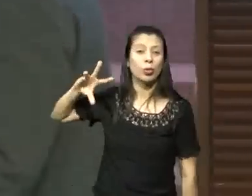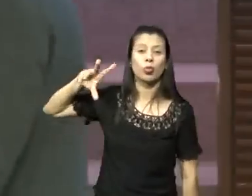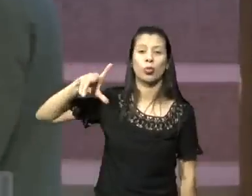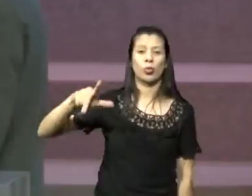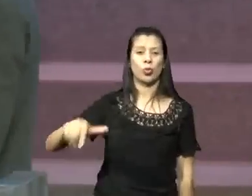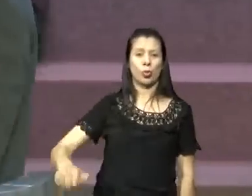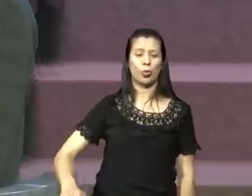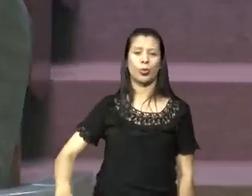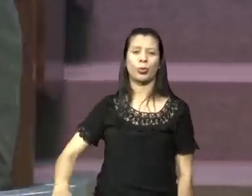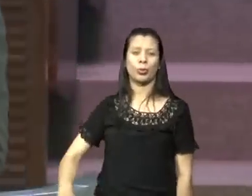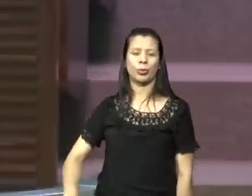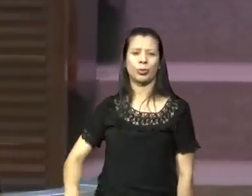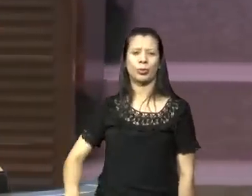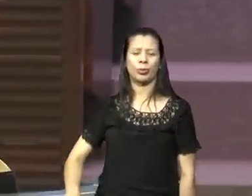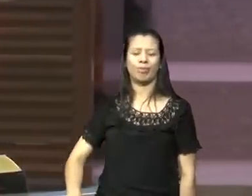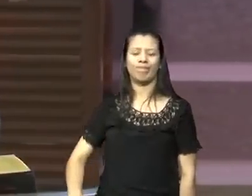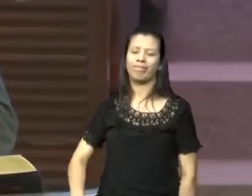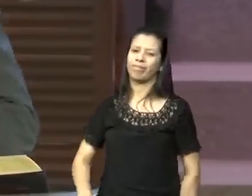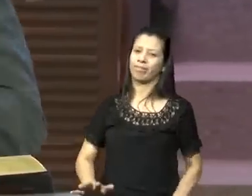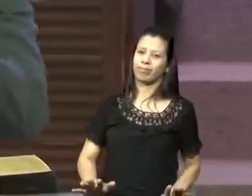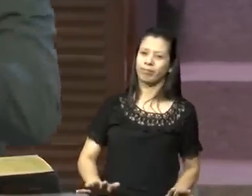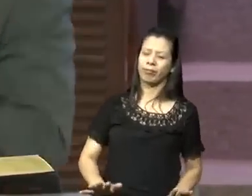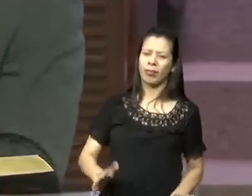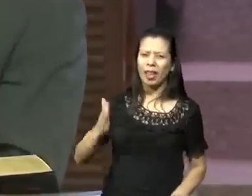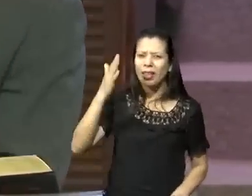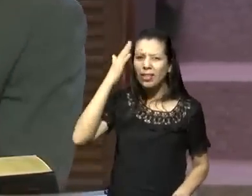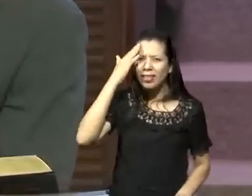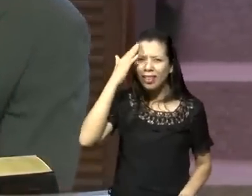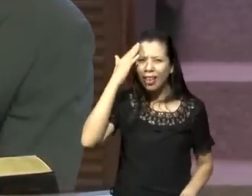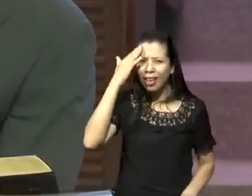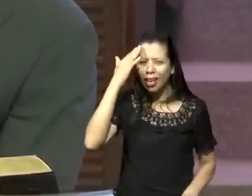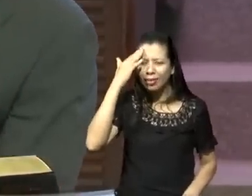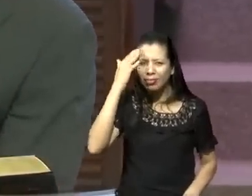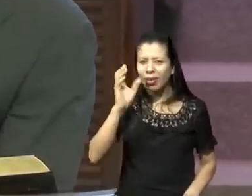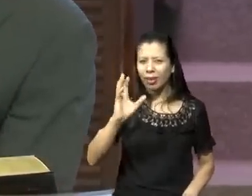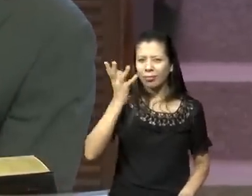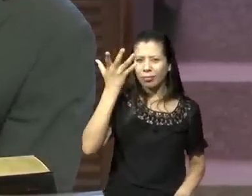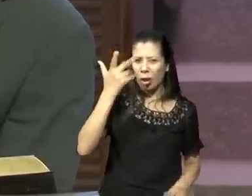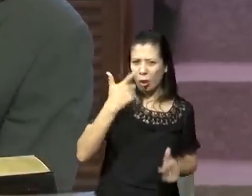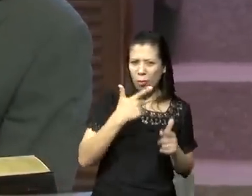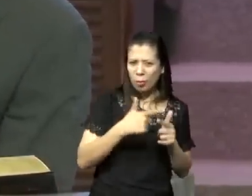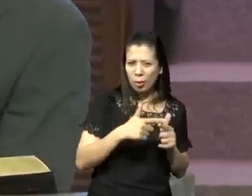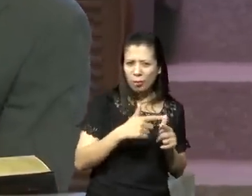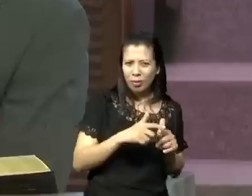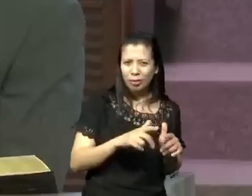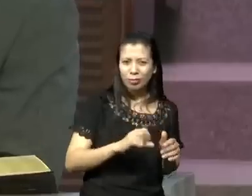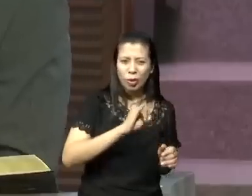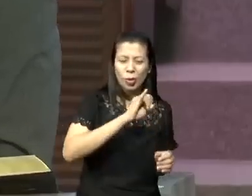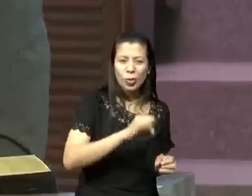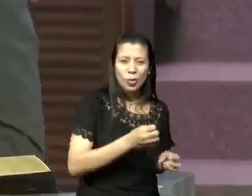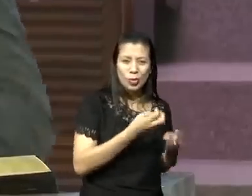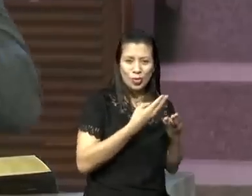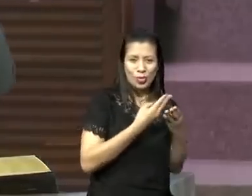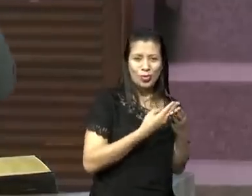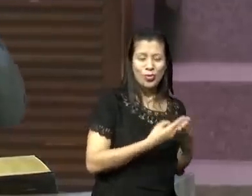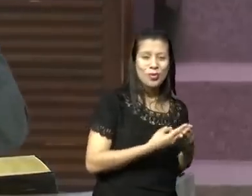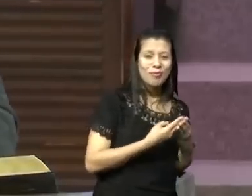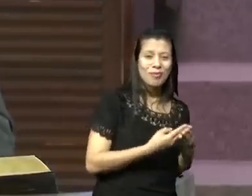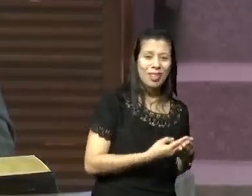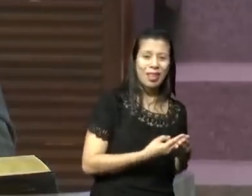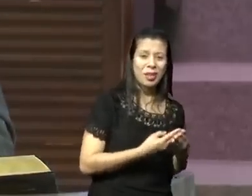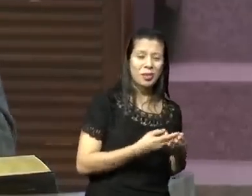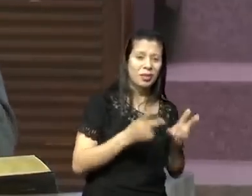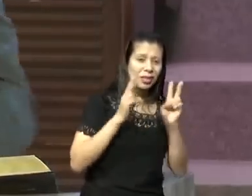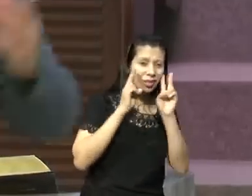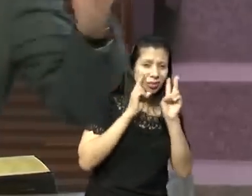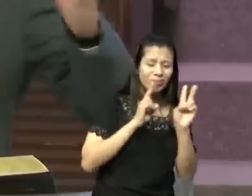sabe qual é o problema os judeus estavam vendo mas não viam eu sou ele